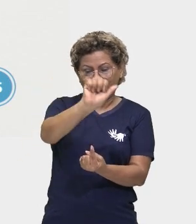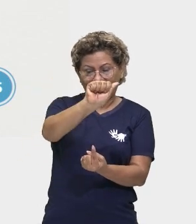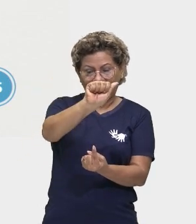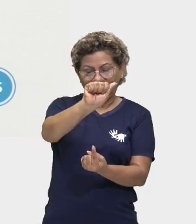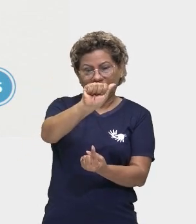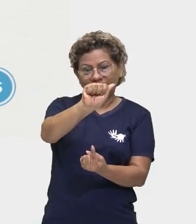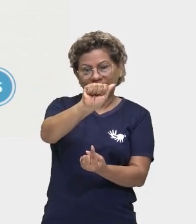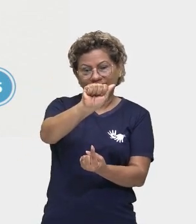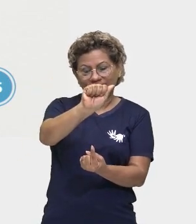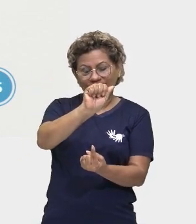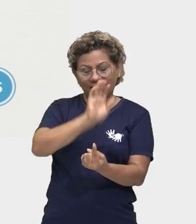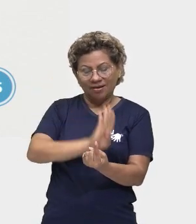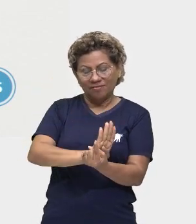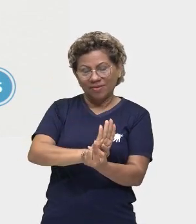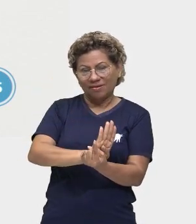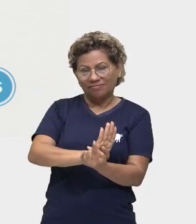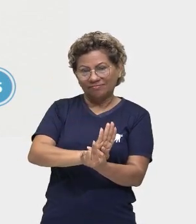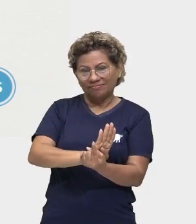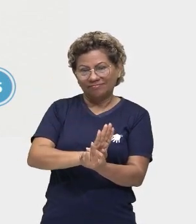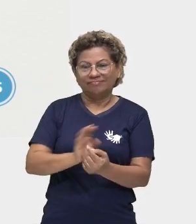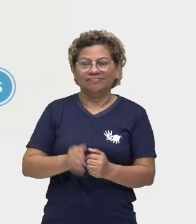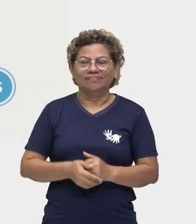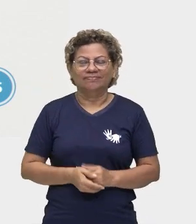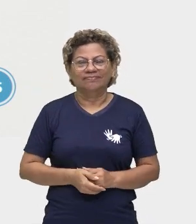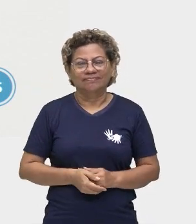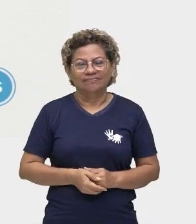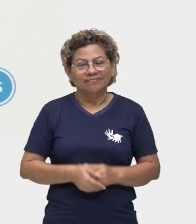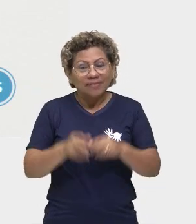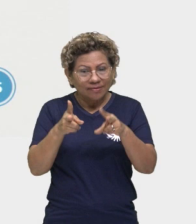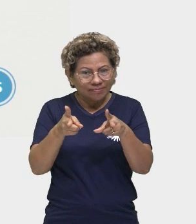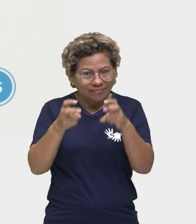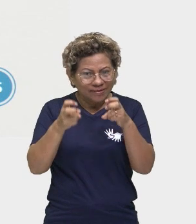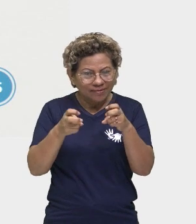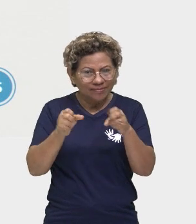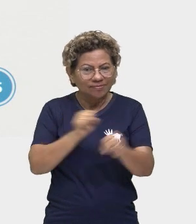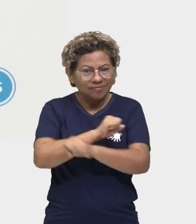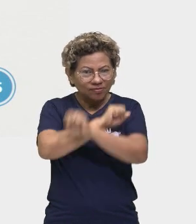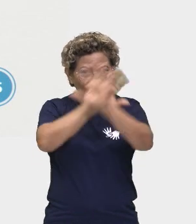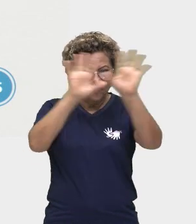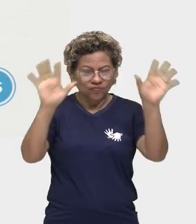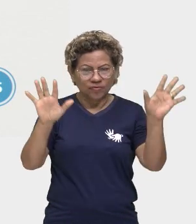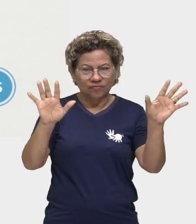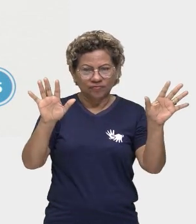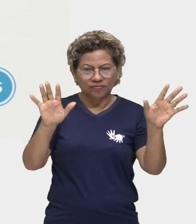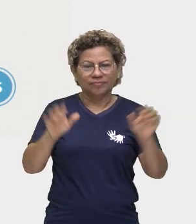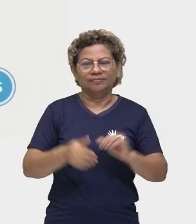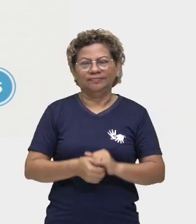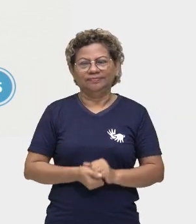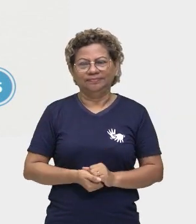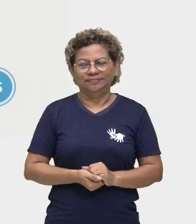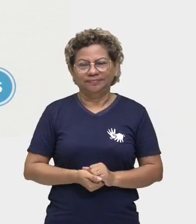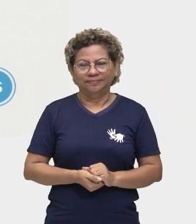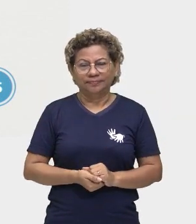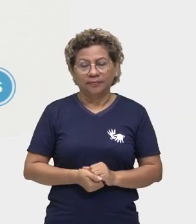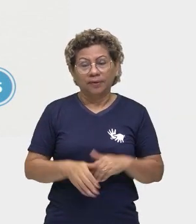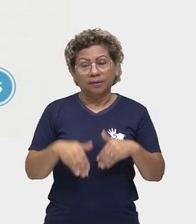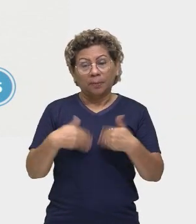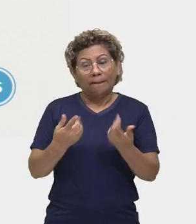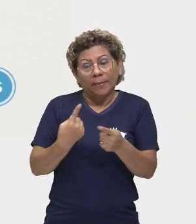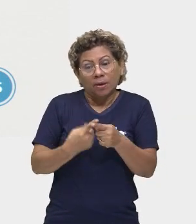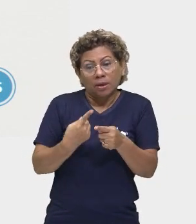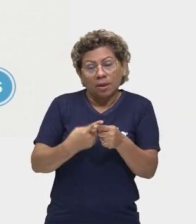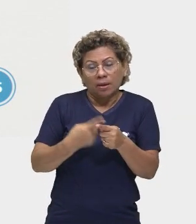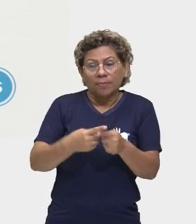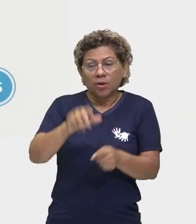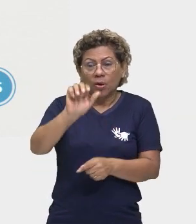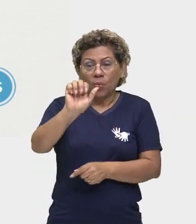os pontos deste segmento pertencem ao polígono dado, já que A e B se